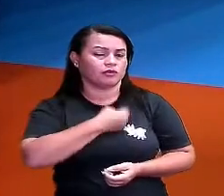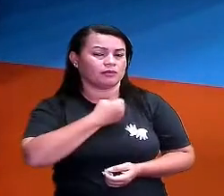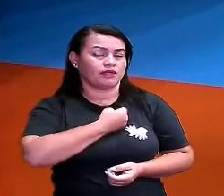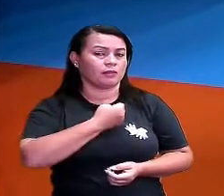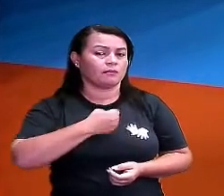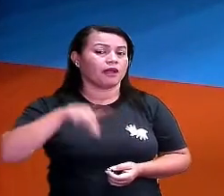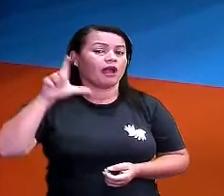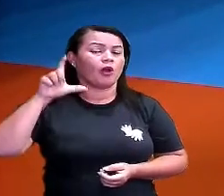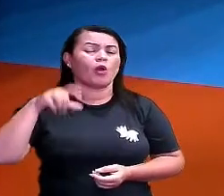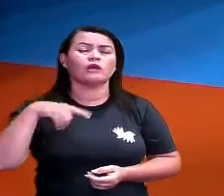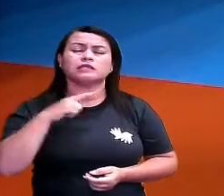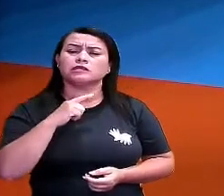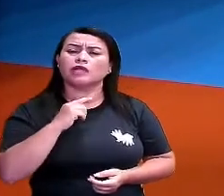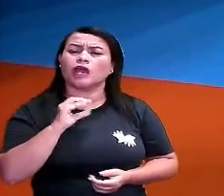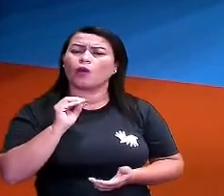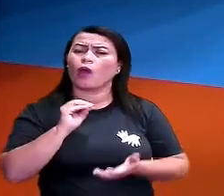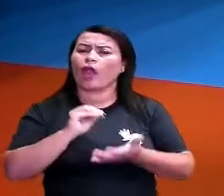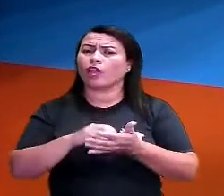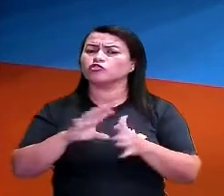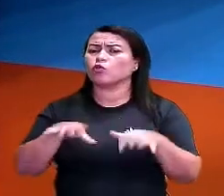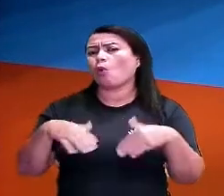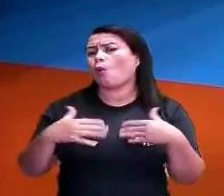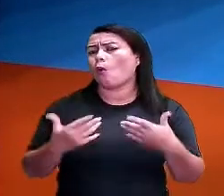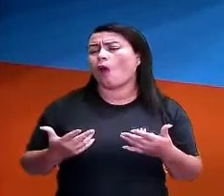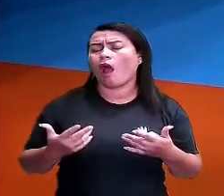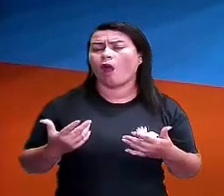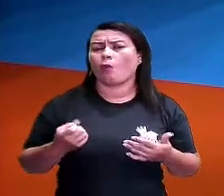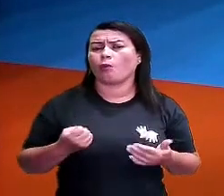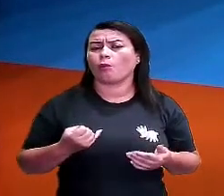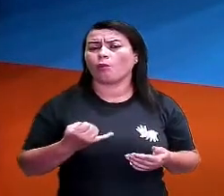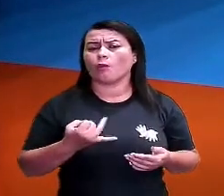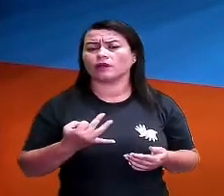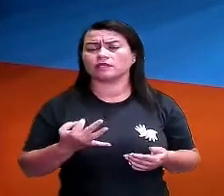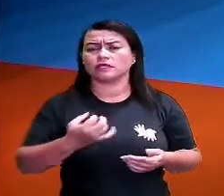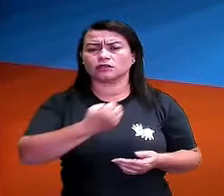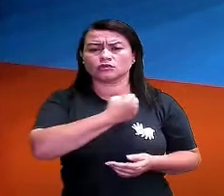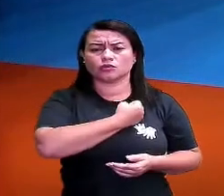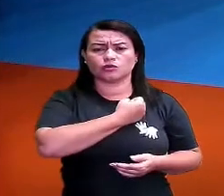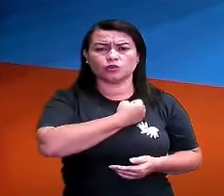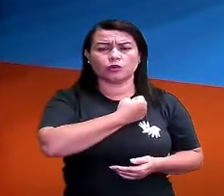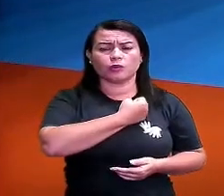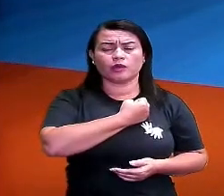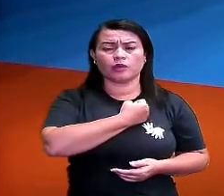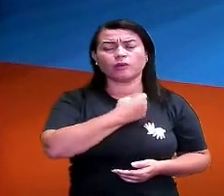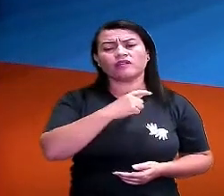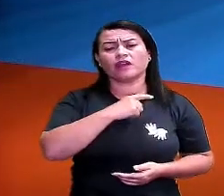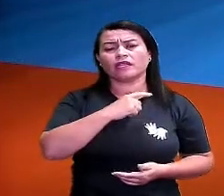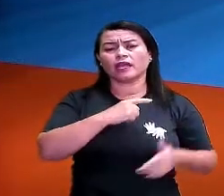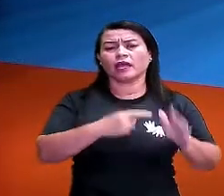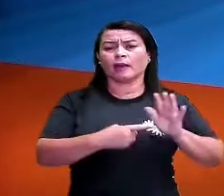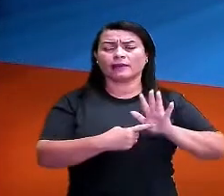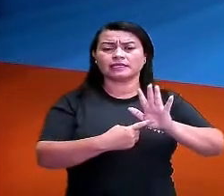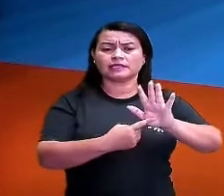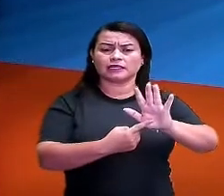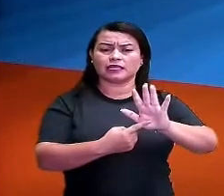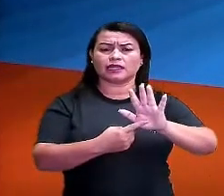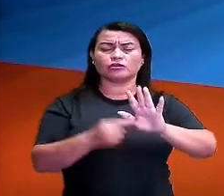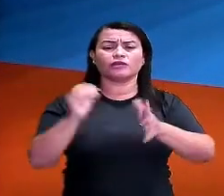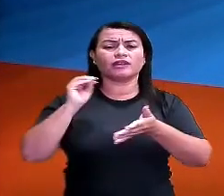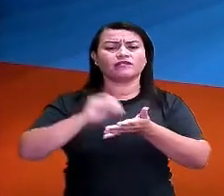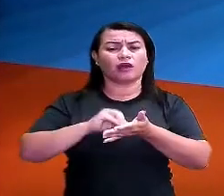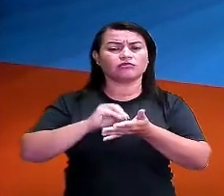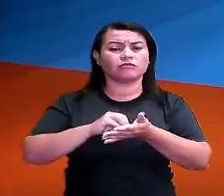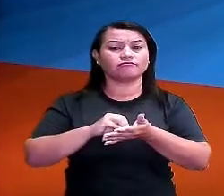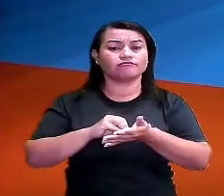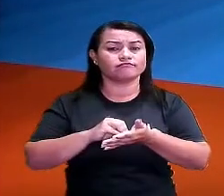ter resto, qual é o valor aí do número do algarismo que vai representar o resto,